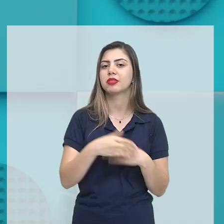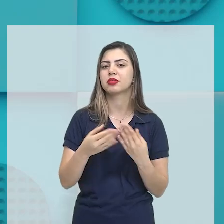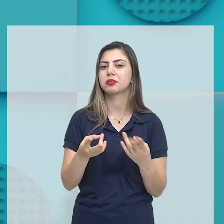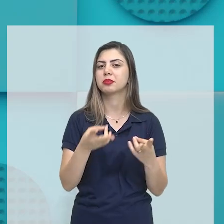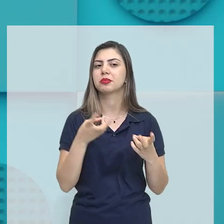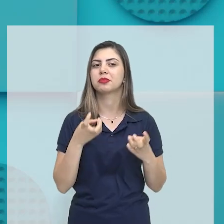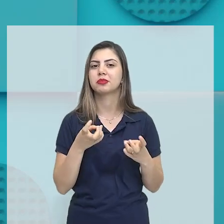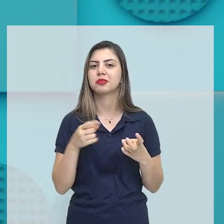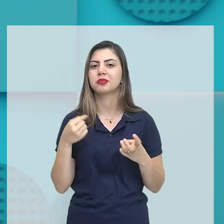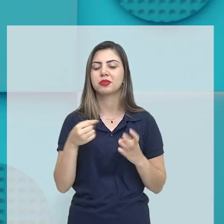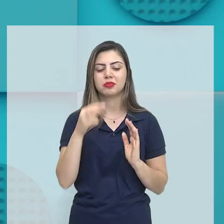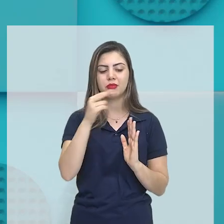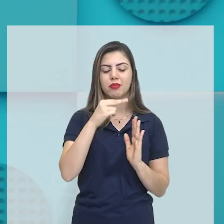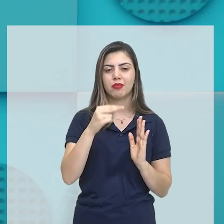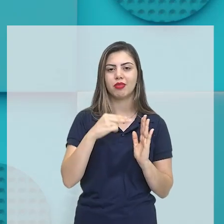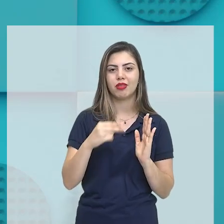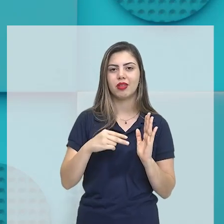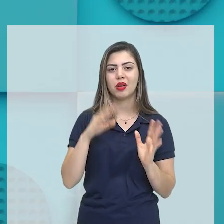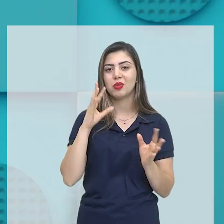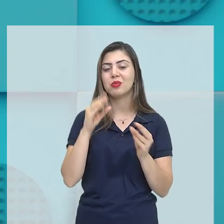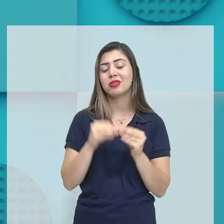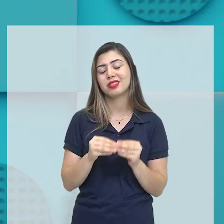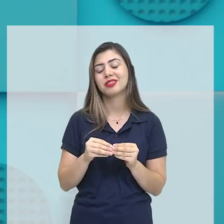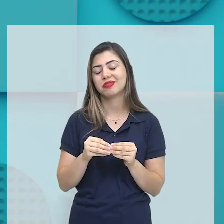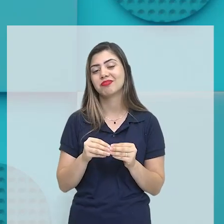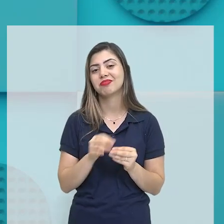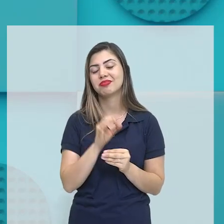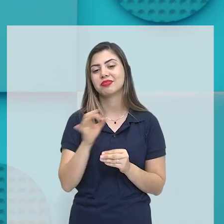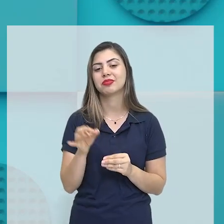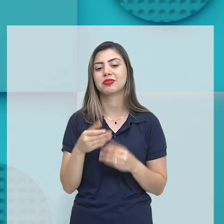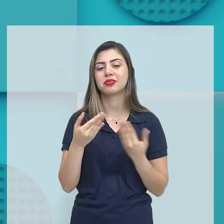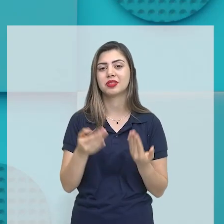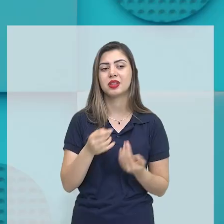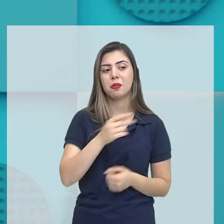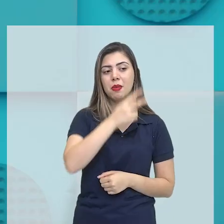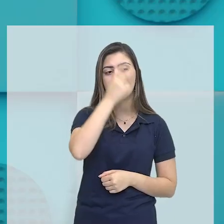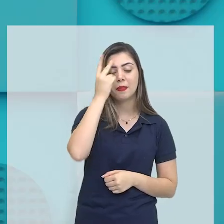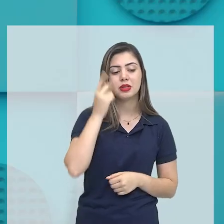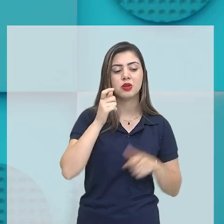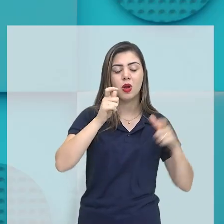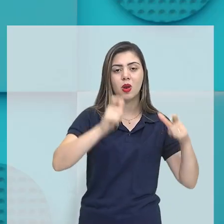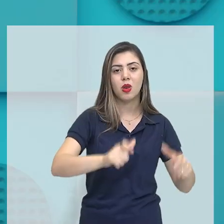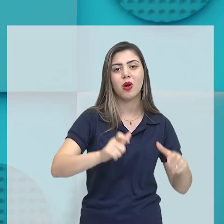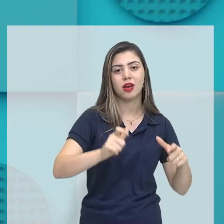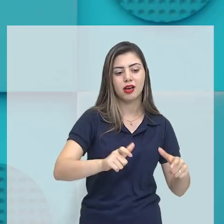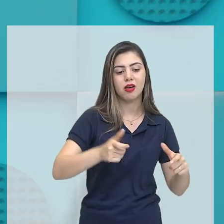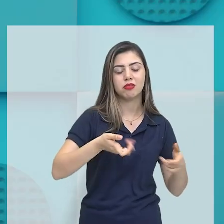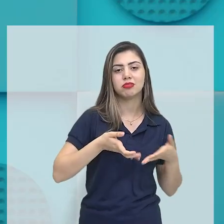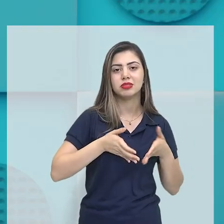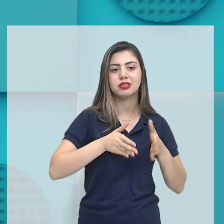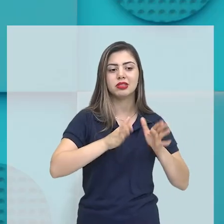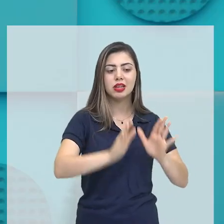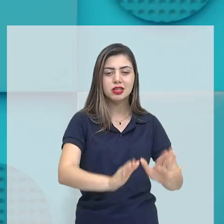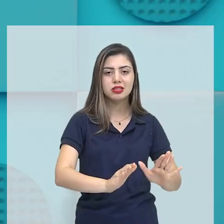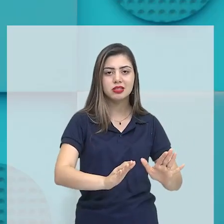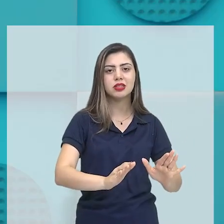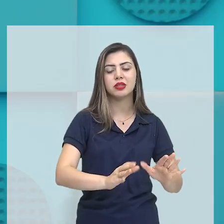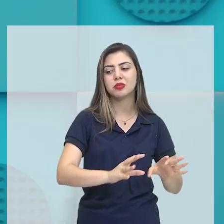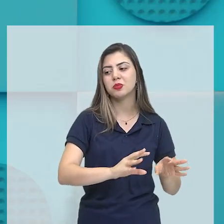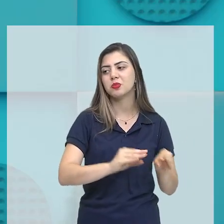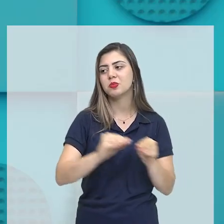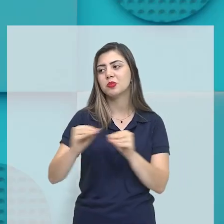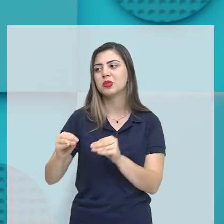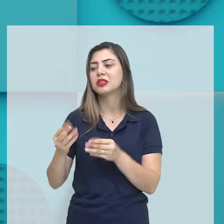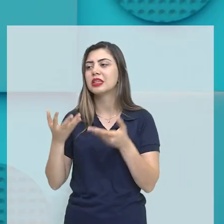fazendo uma interpretação da letra da música, é isso, né? Que uma pessoa sai da sua terra natal, ele vai em busca